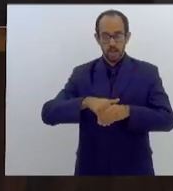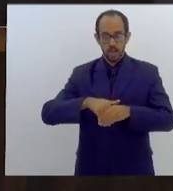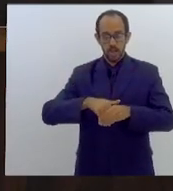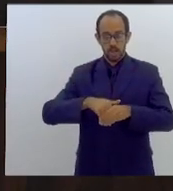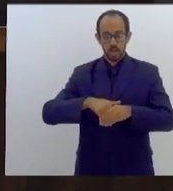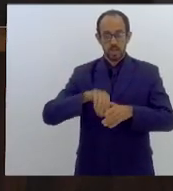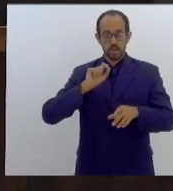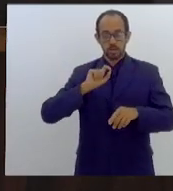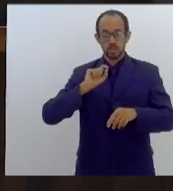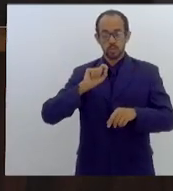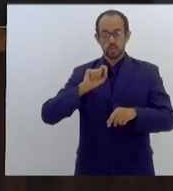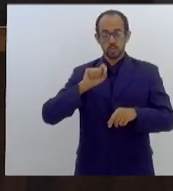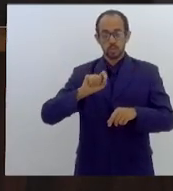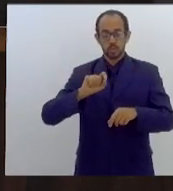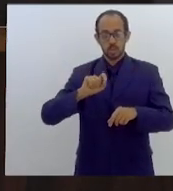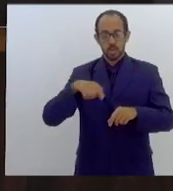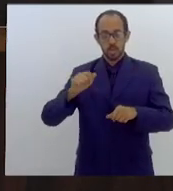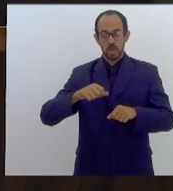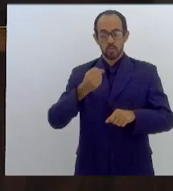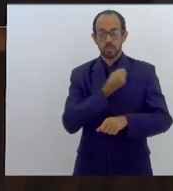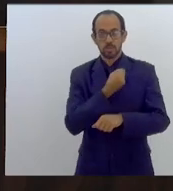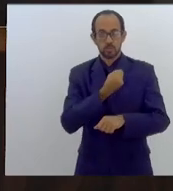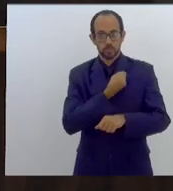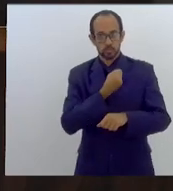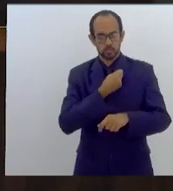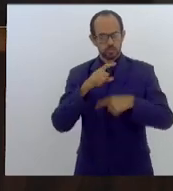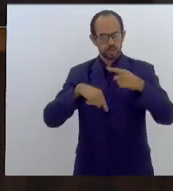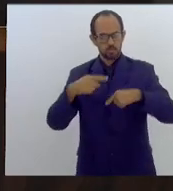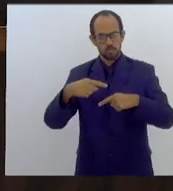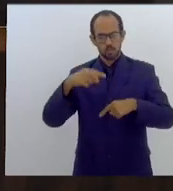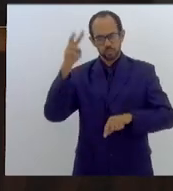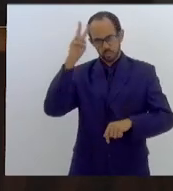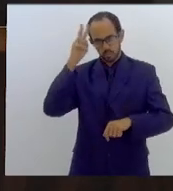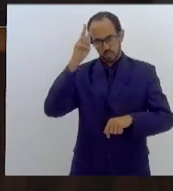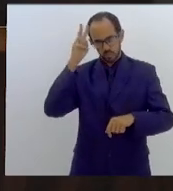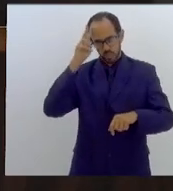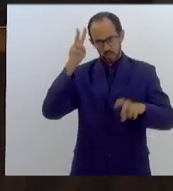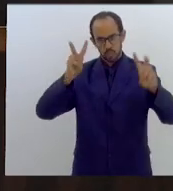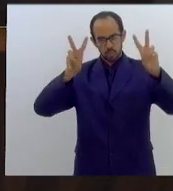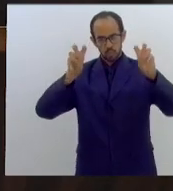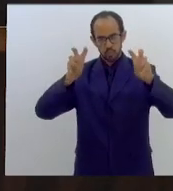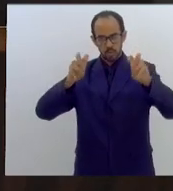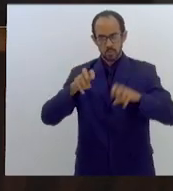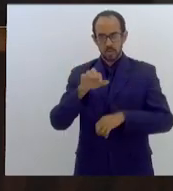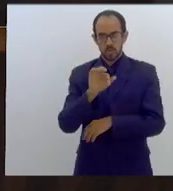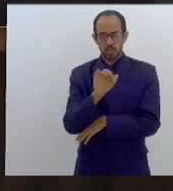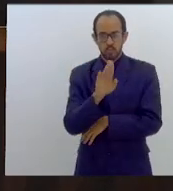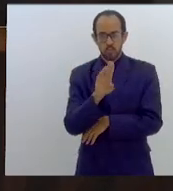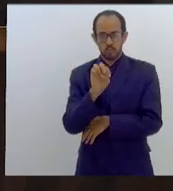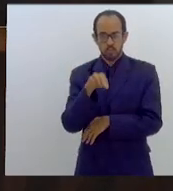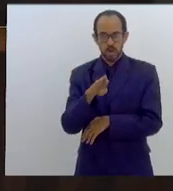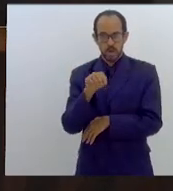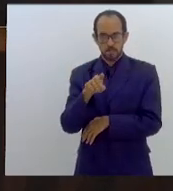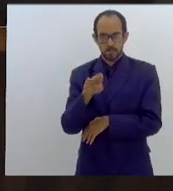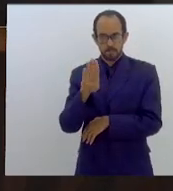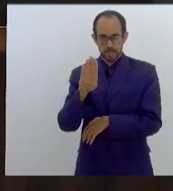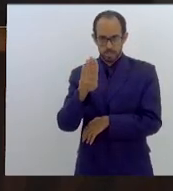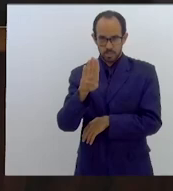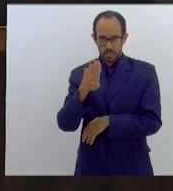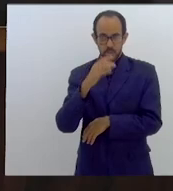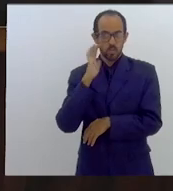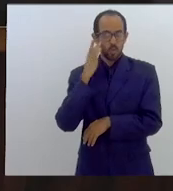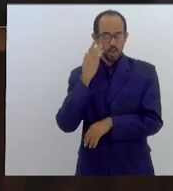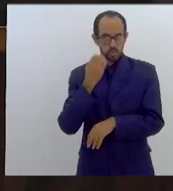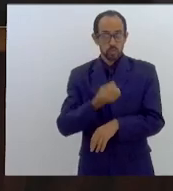logicamente, checando esses números numa audiência pública depois de segunda-feira, o tema do Fundeb, porque eu acho que é muito bom o